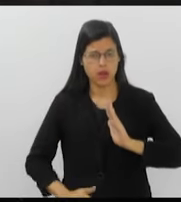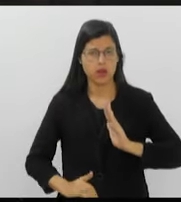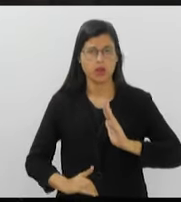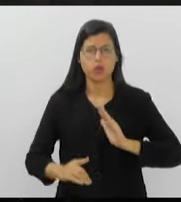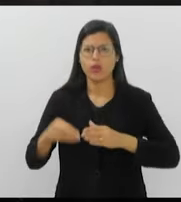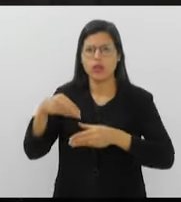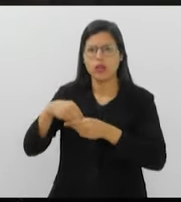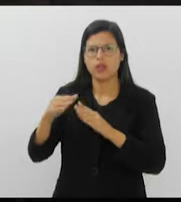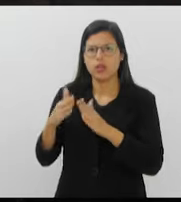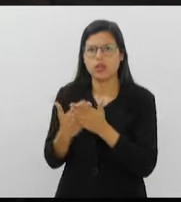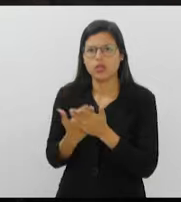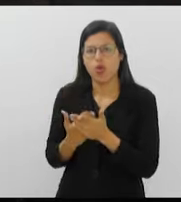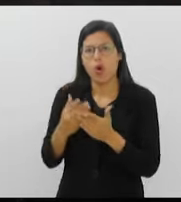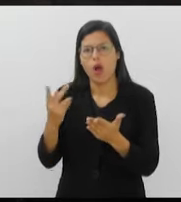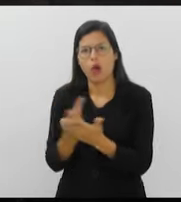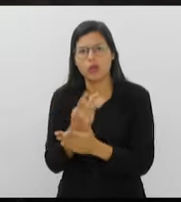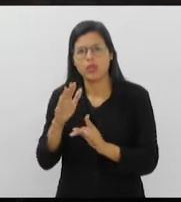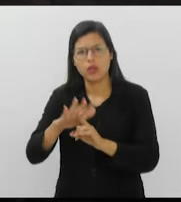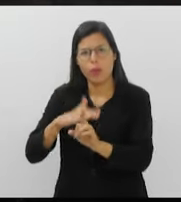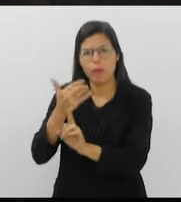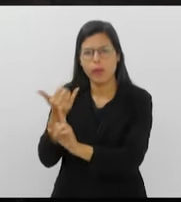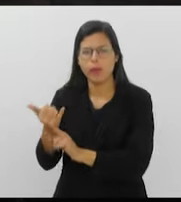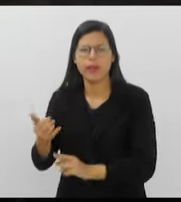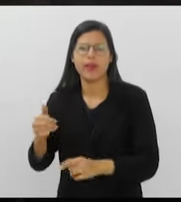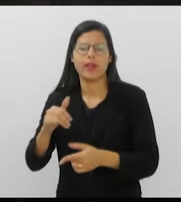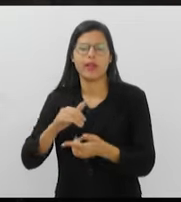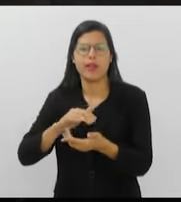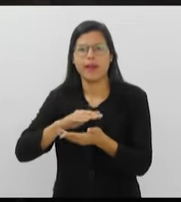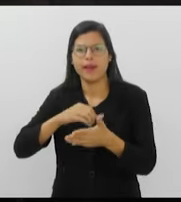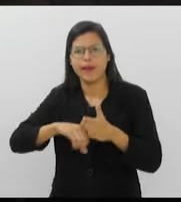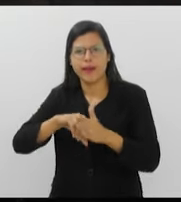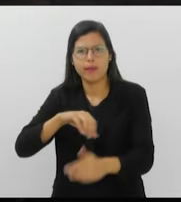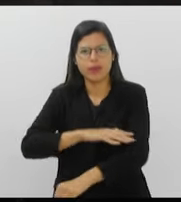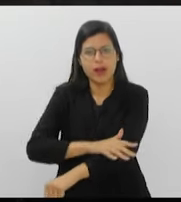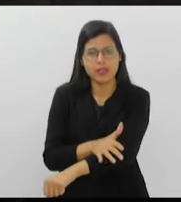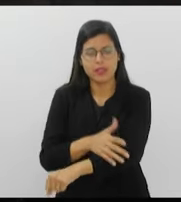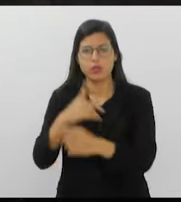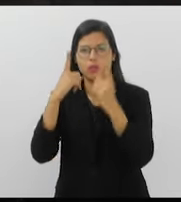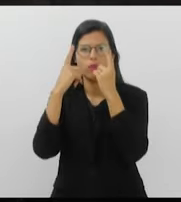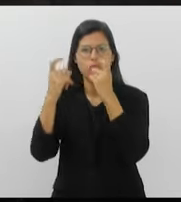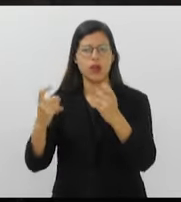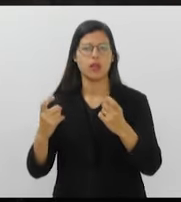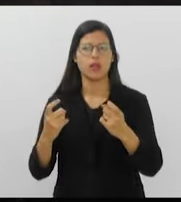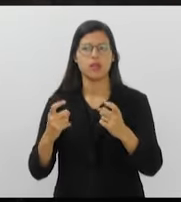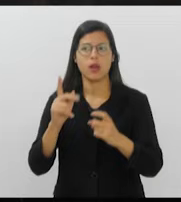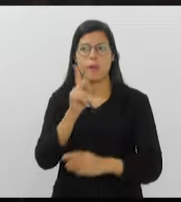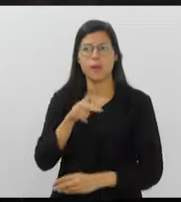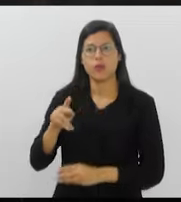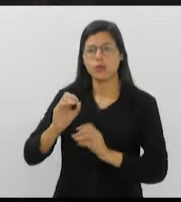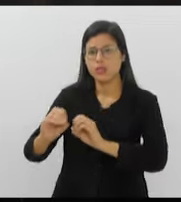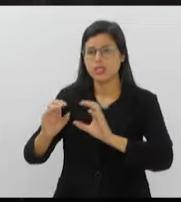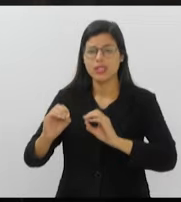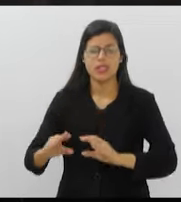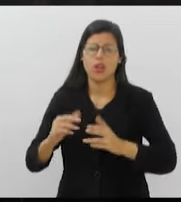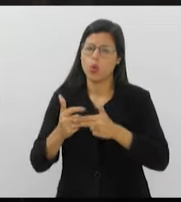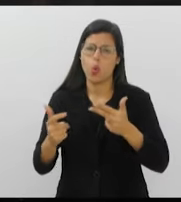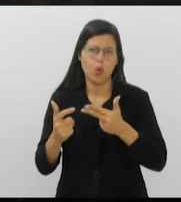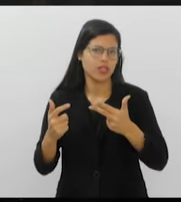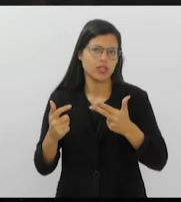está acontecendo bullying, crime de racismo, violência. É professor ensinando o que não tem que